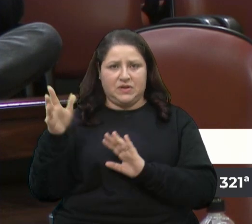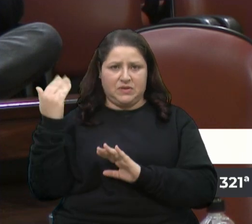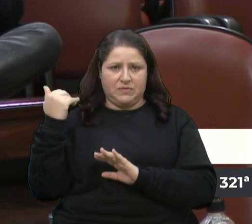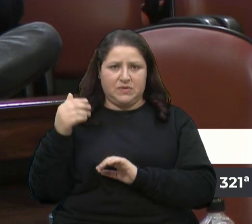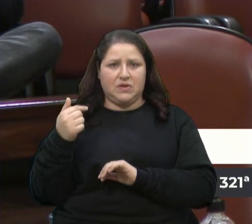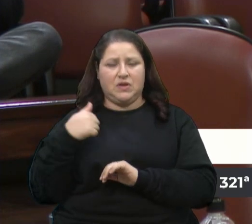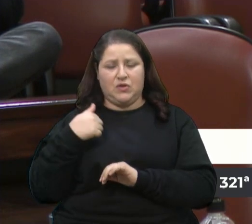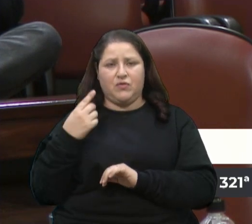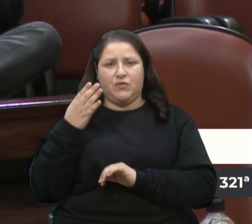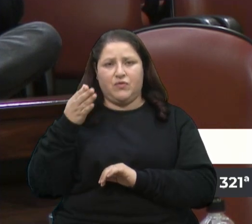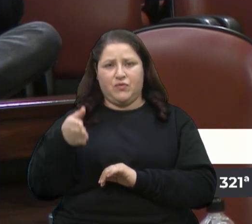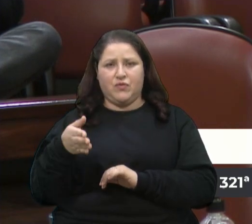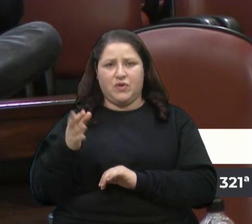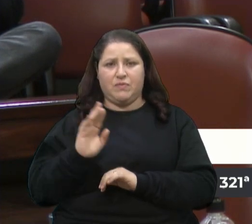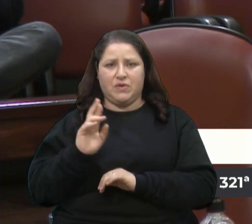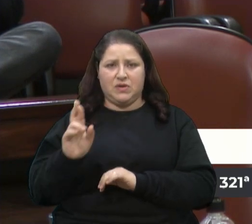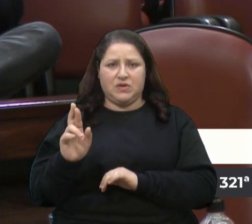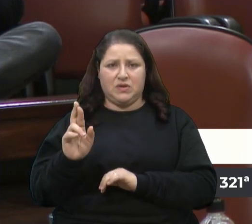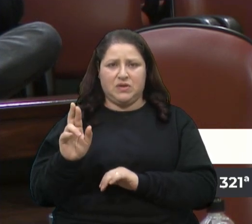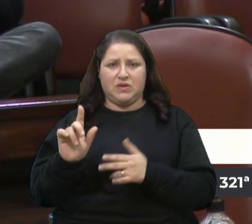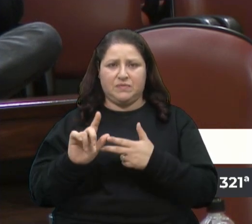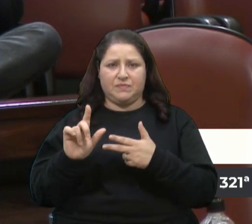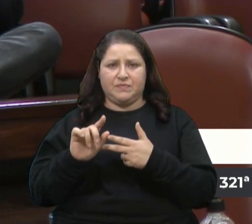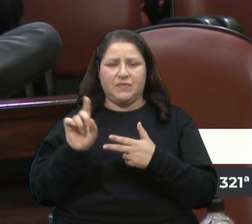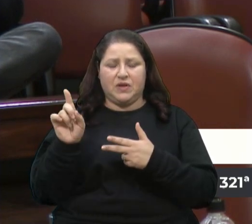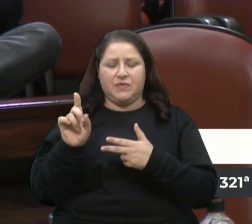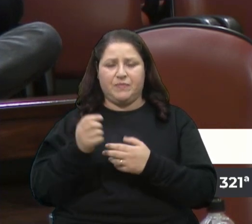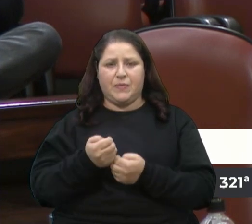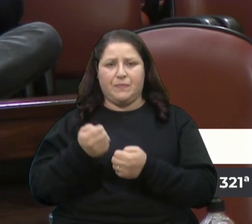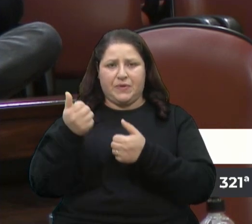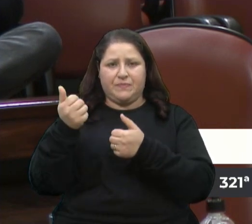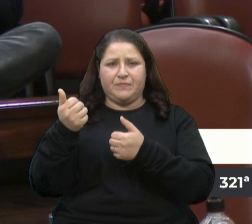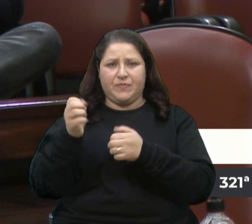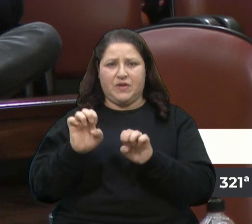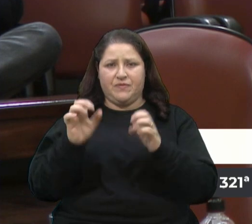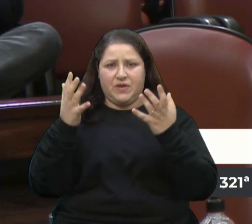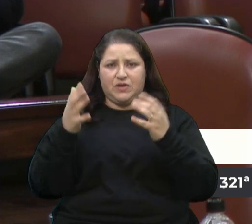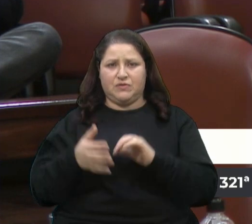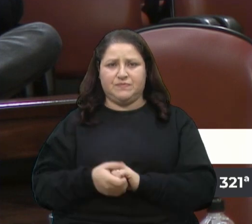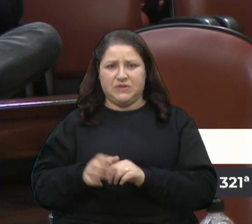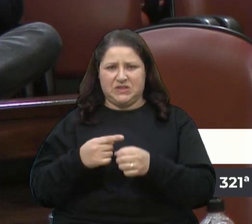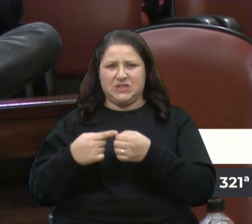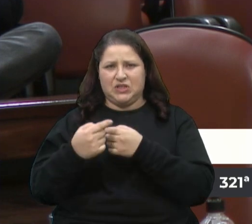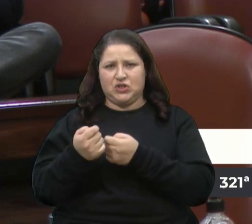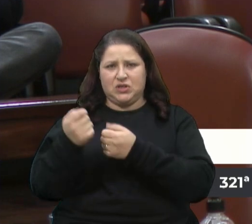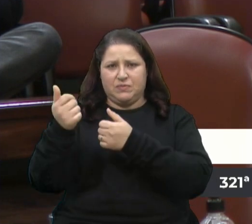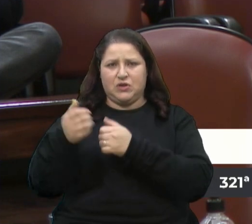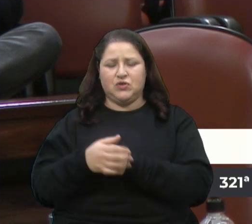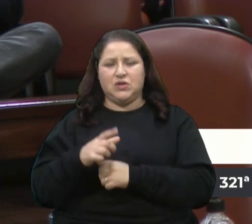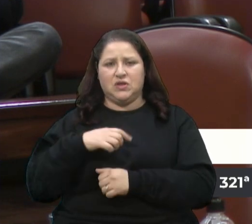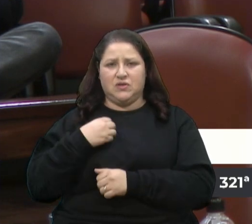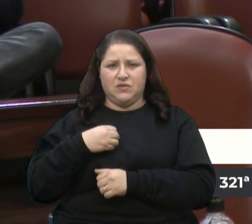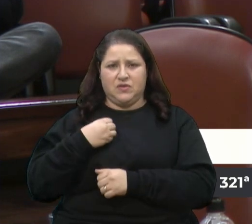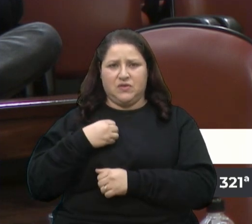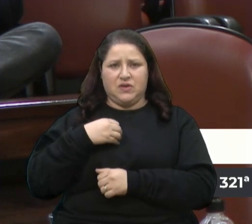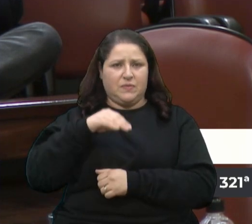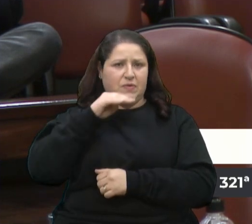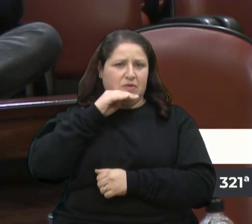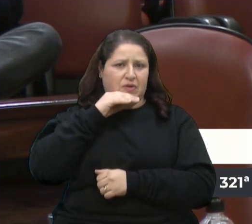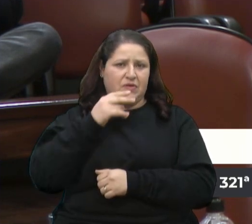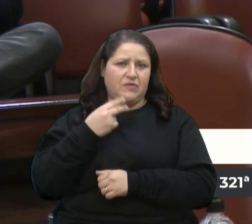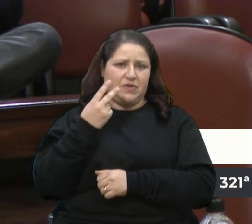fui representar o Legislativo de Caxias num evento em Garibaldi. Estava presente o vereador Alexandre Bortoluz